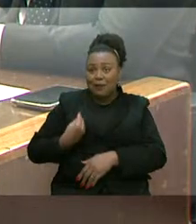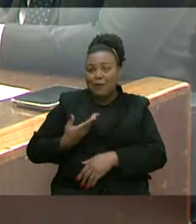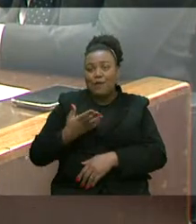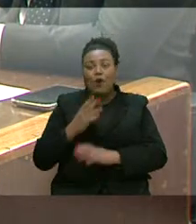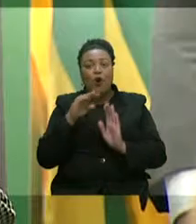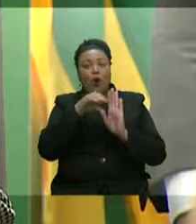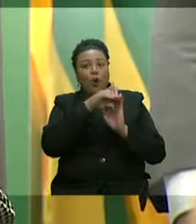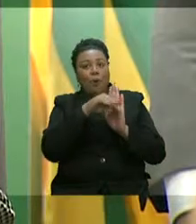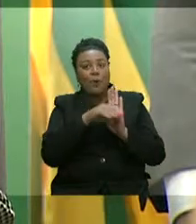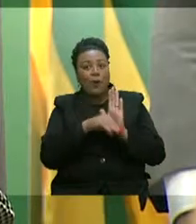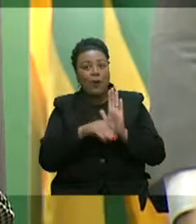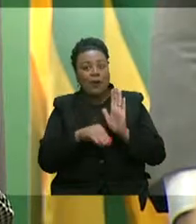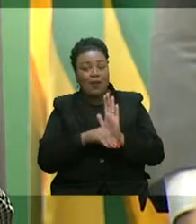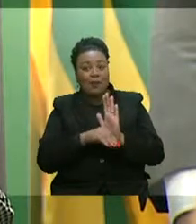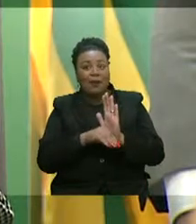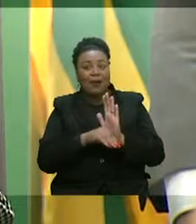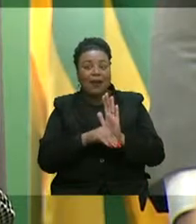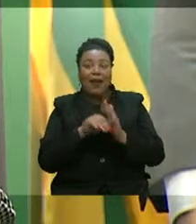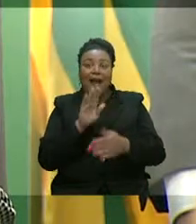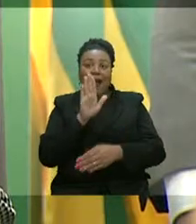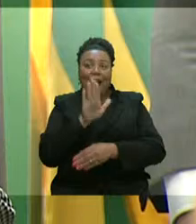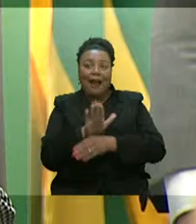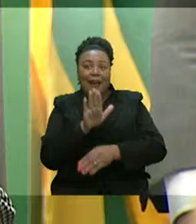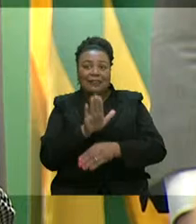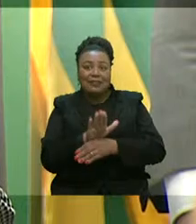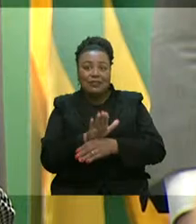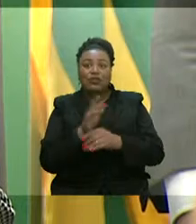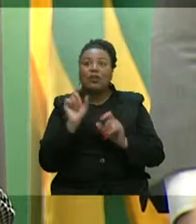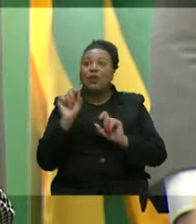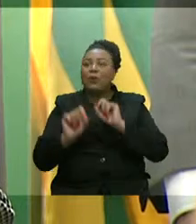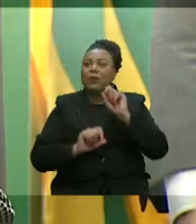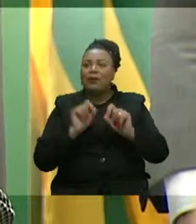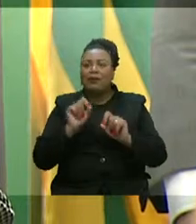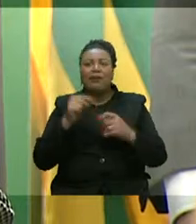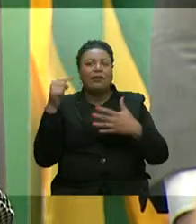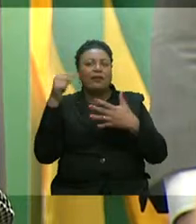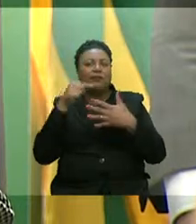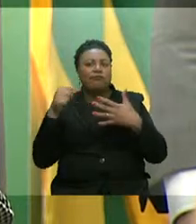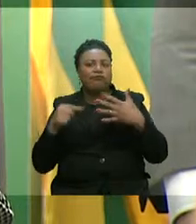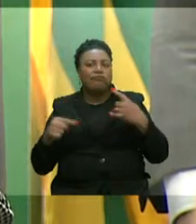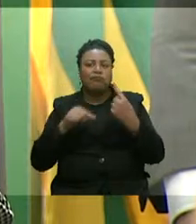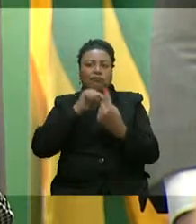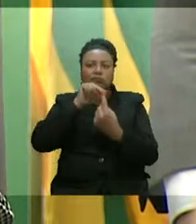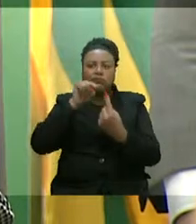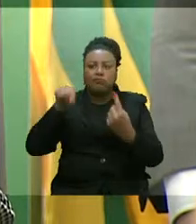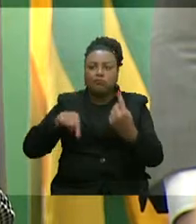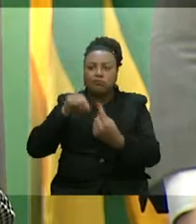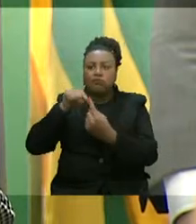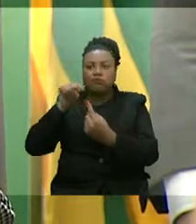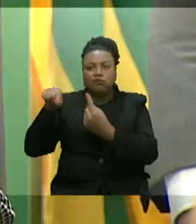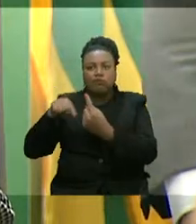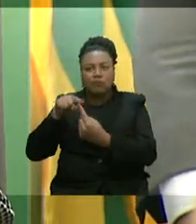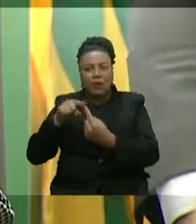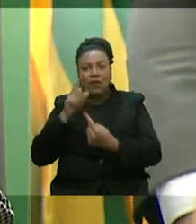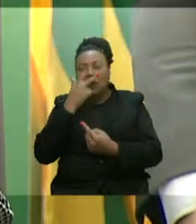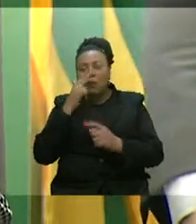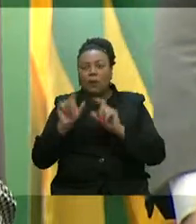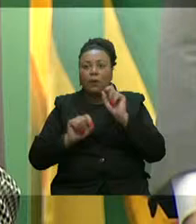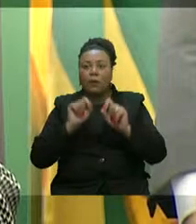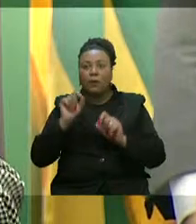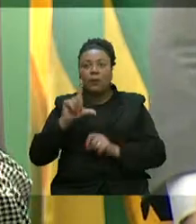o programa Assistir, onde, com critérios objetivos,